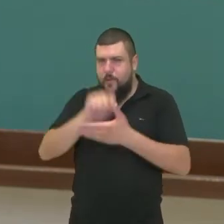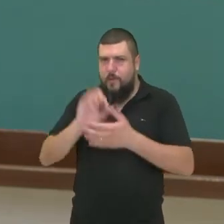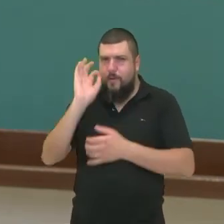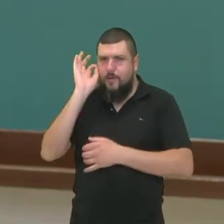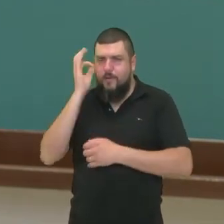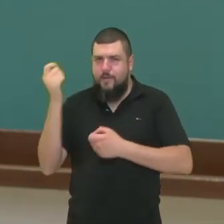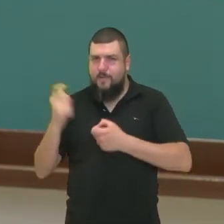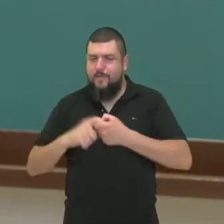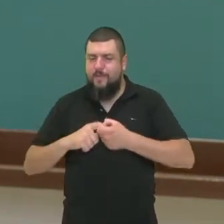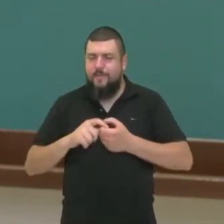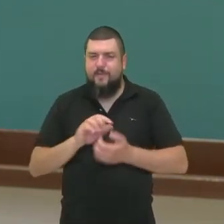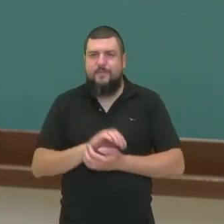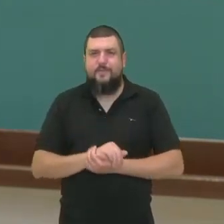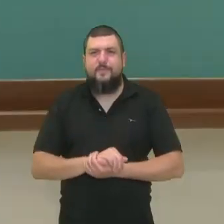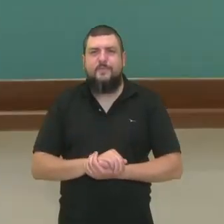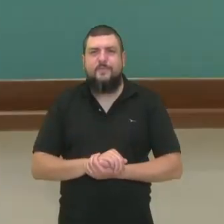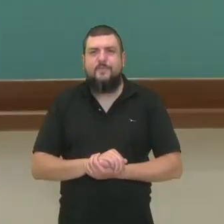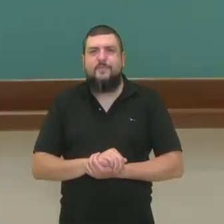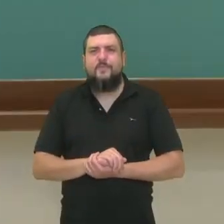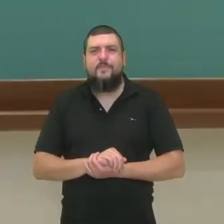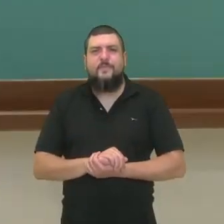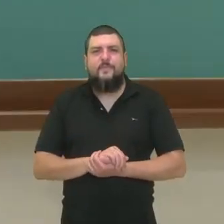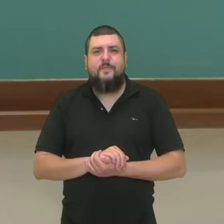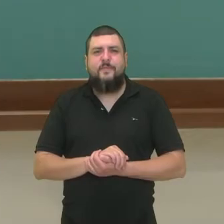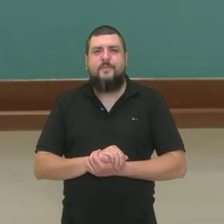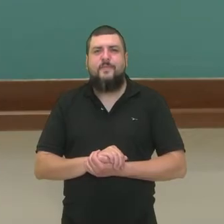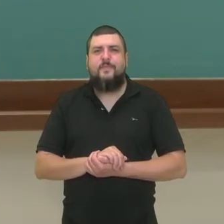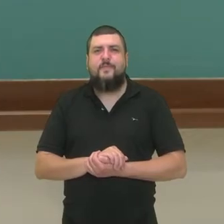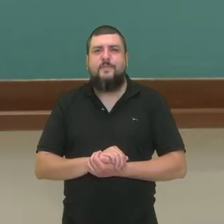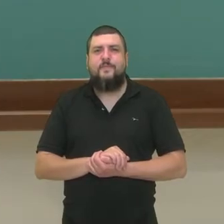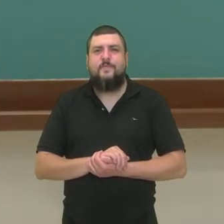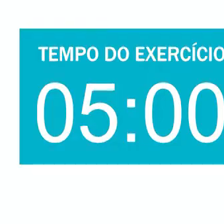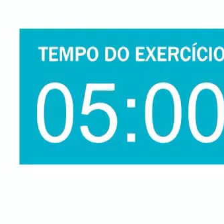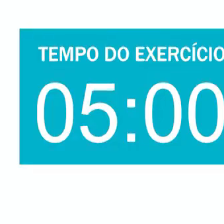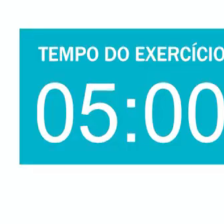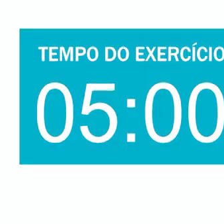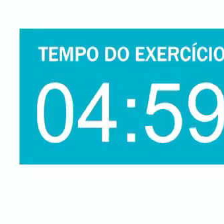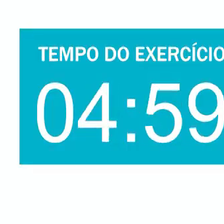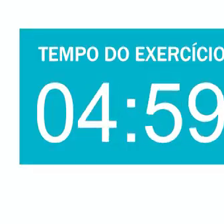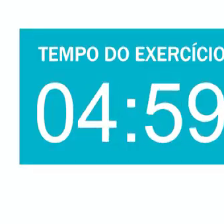a gente volta, calma, mas pensa com carinho, já voltamos.